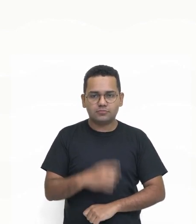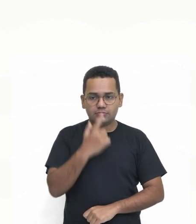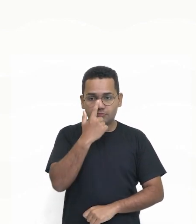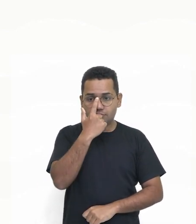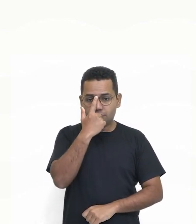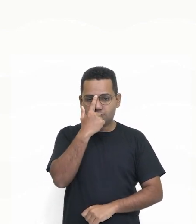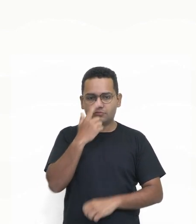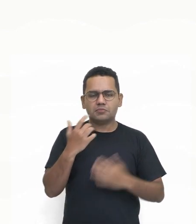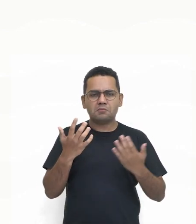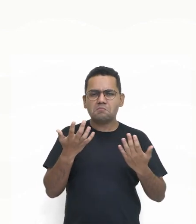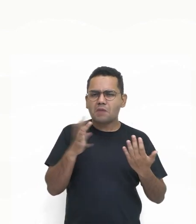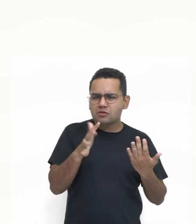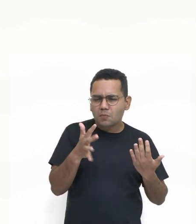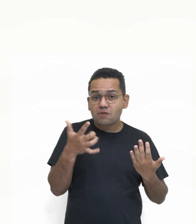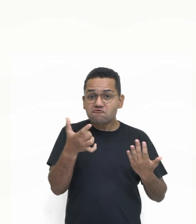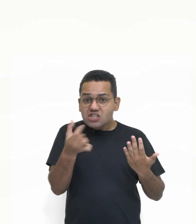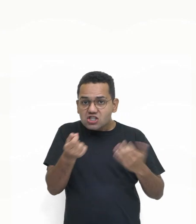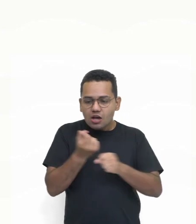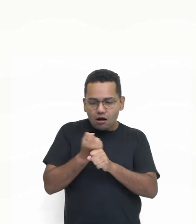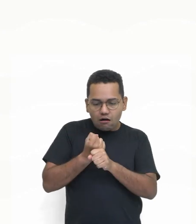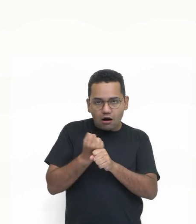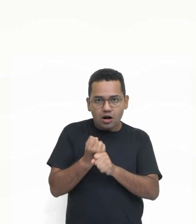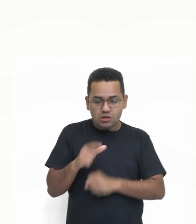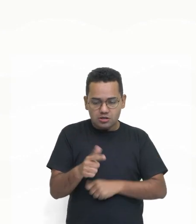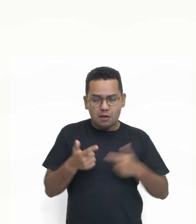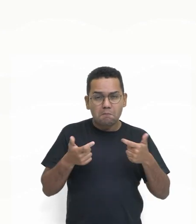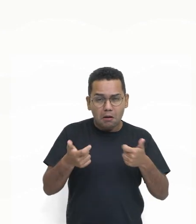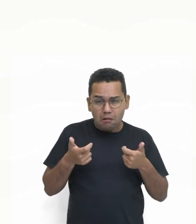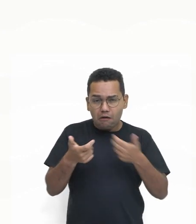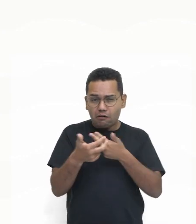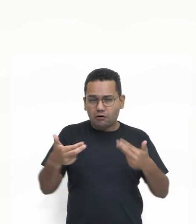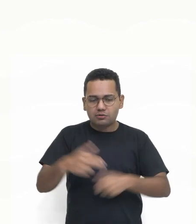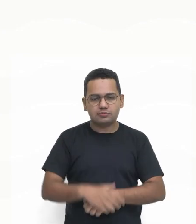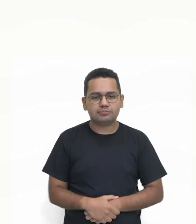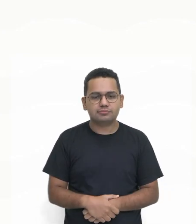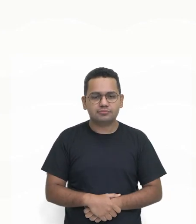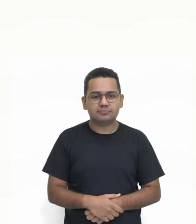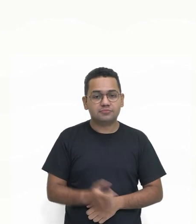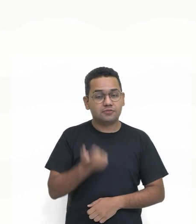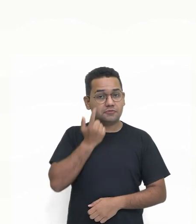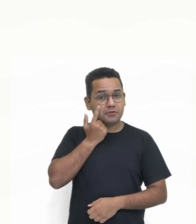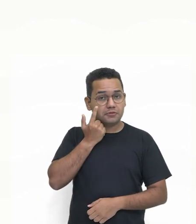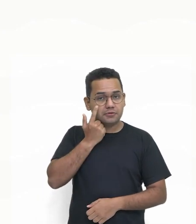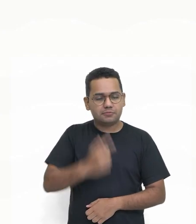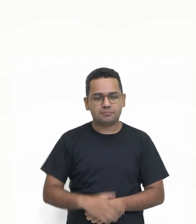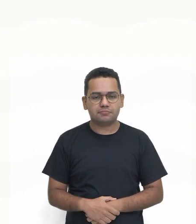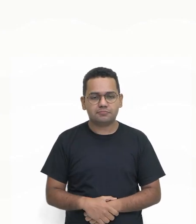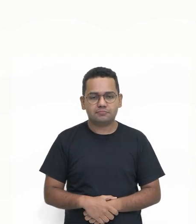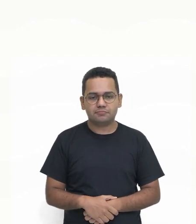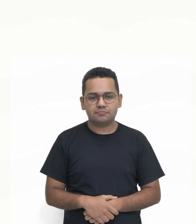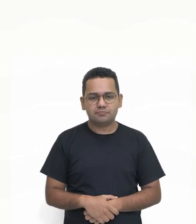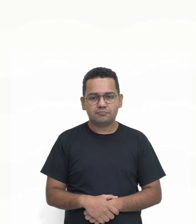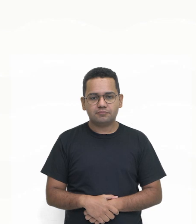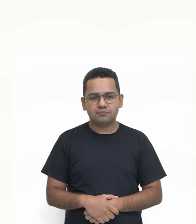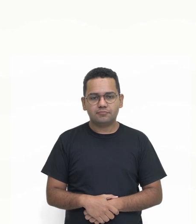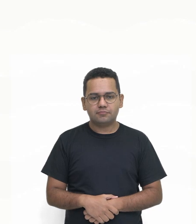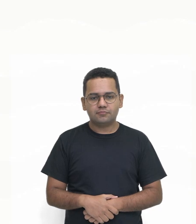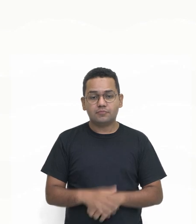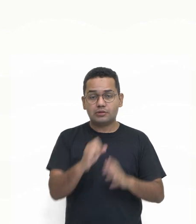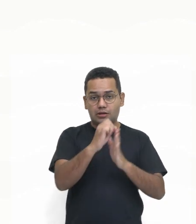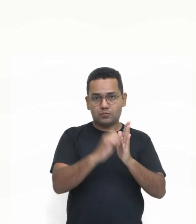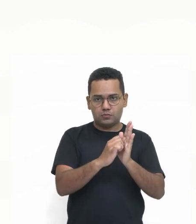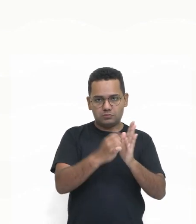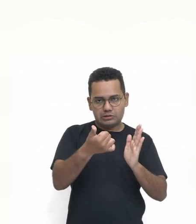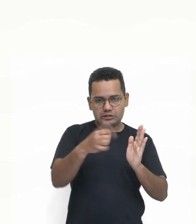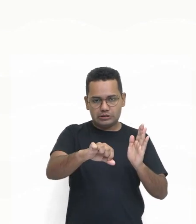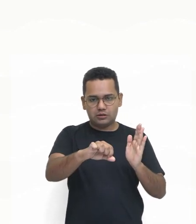1975. Então, foram aí 20 anos de conflito no Vietnã. Vamos ao contexto. O que diz o nosso contexto? No século